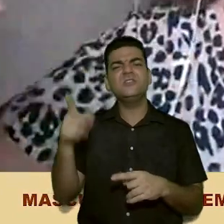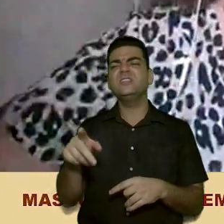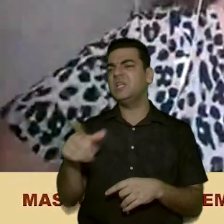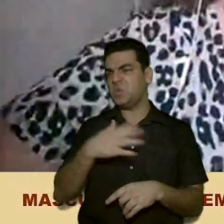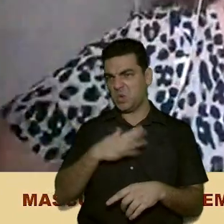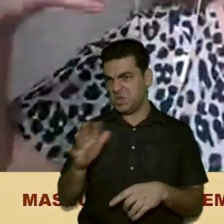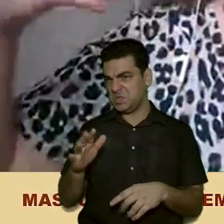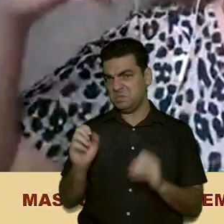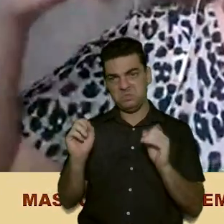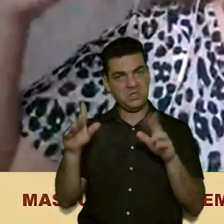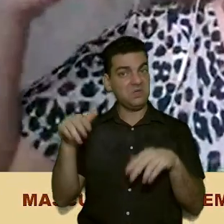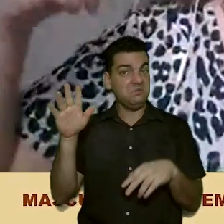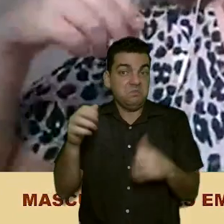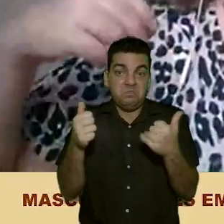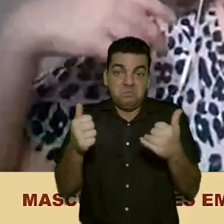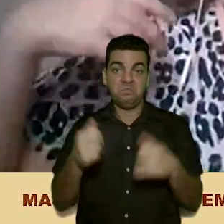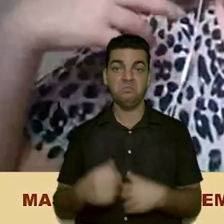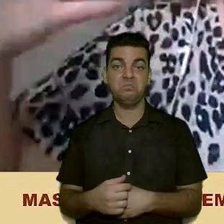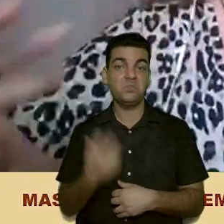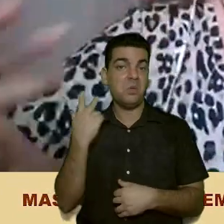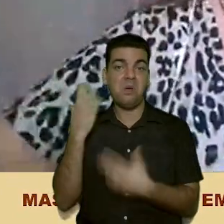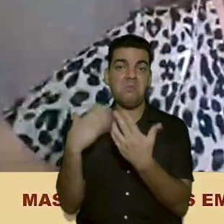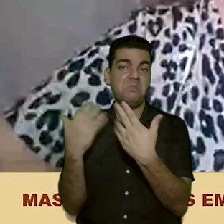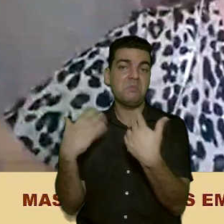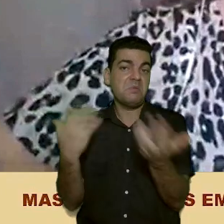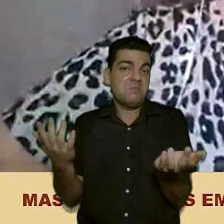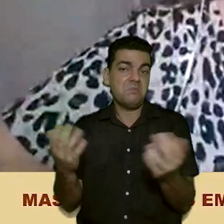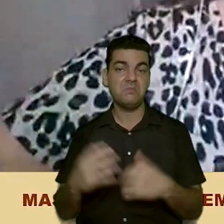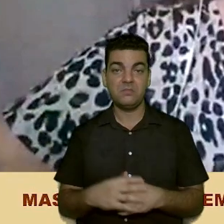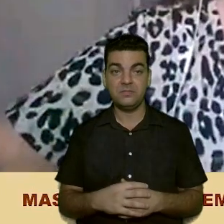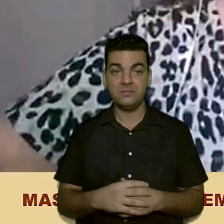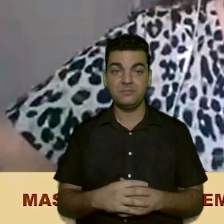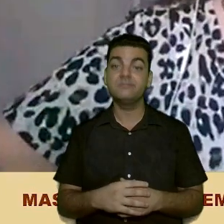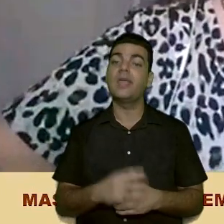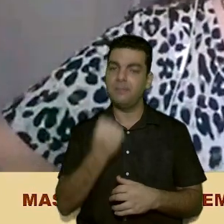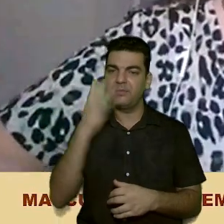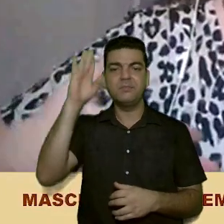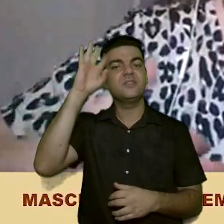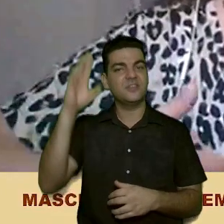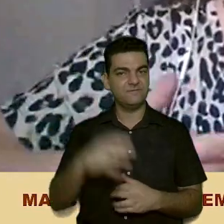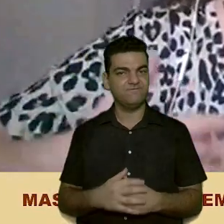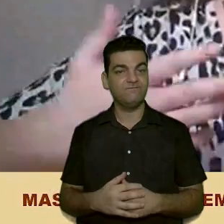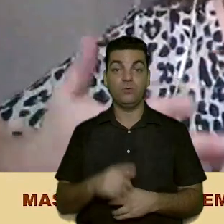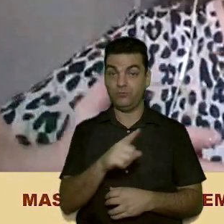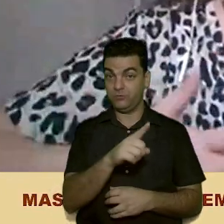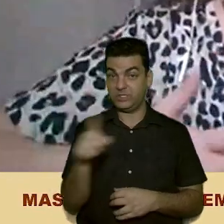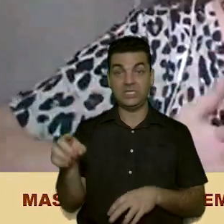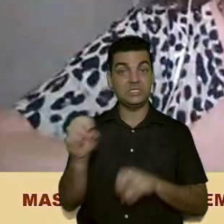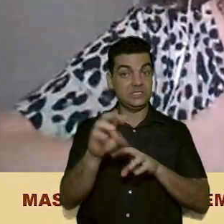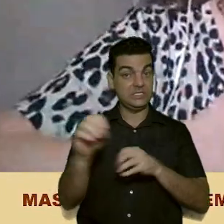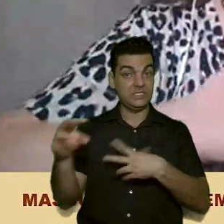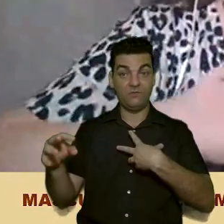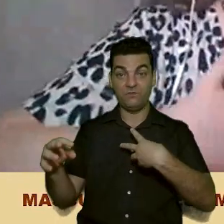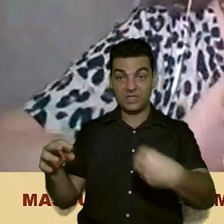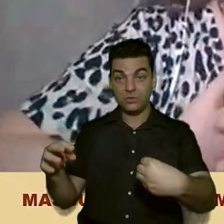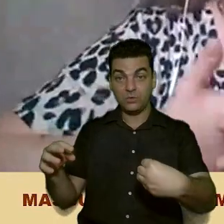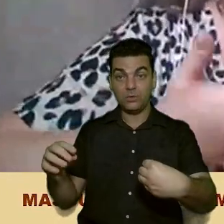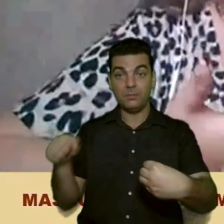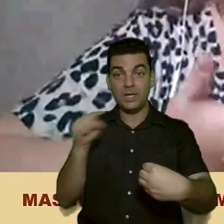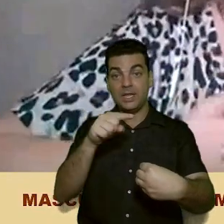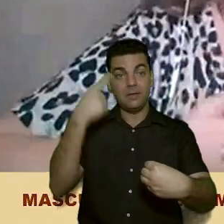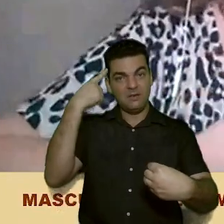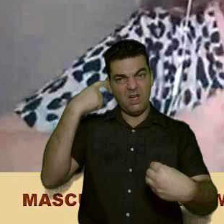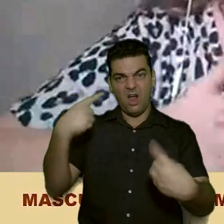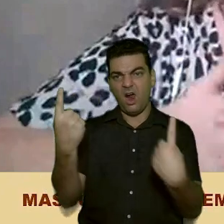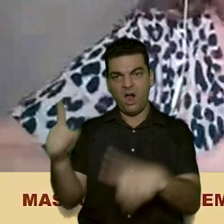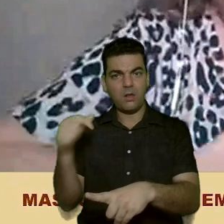mais fácil também. Poxa, por que é tão difícil conviver com a diferença? Né? Por que é tão difícil? Mas é isso, né?